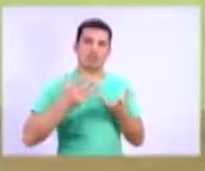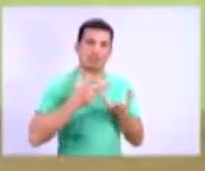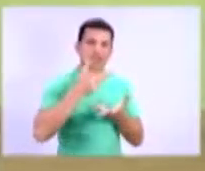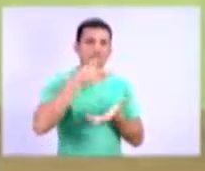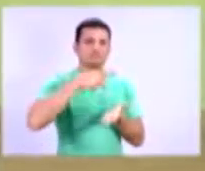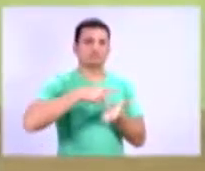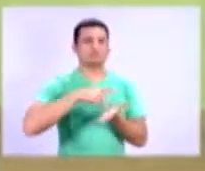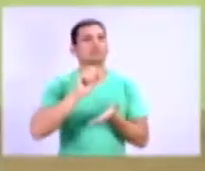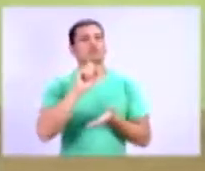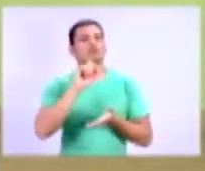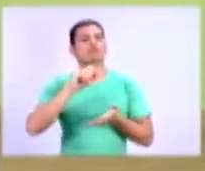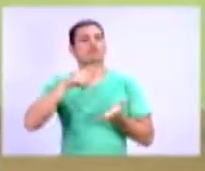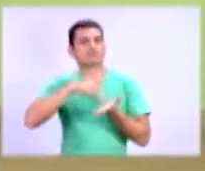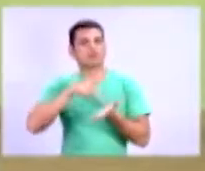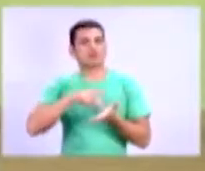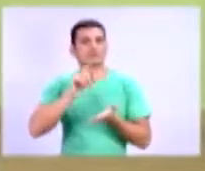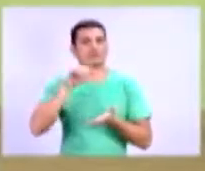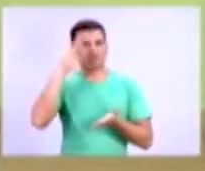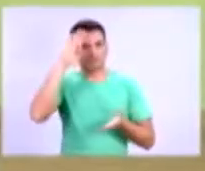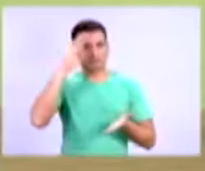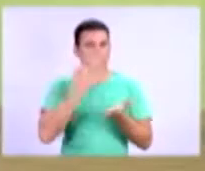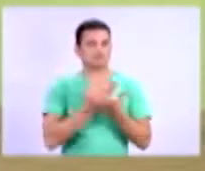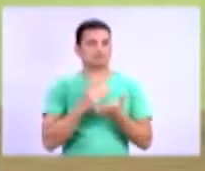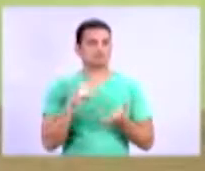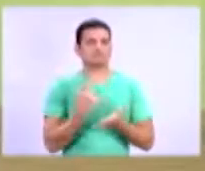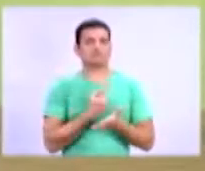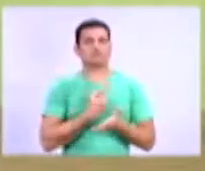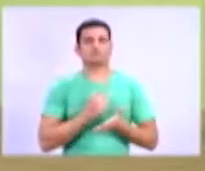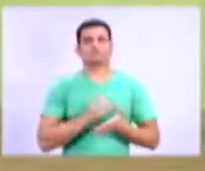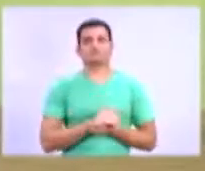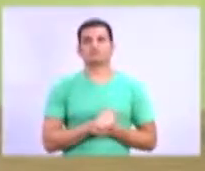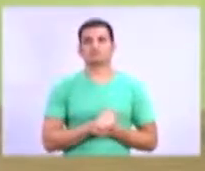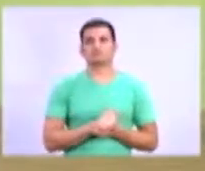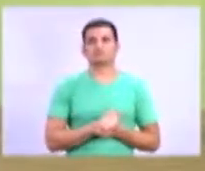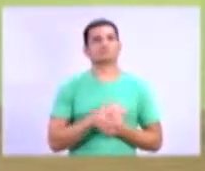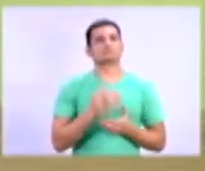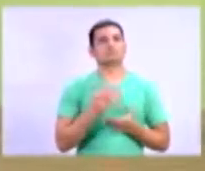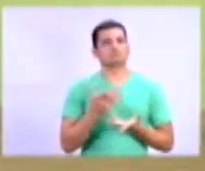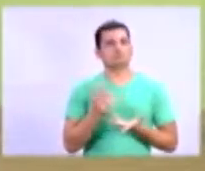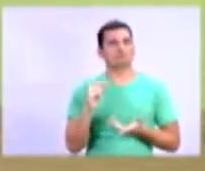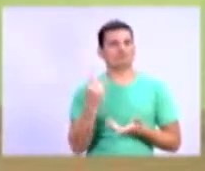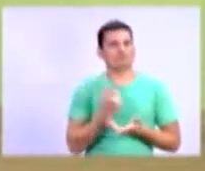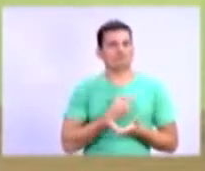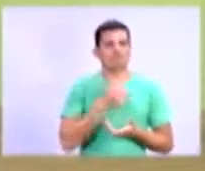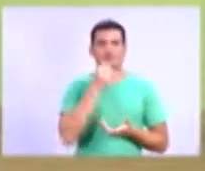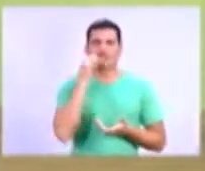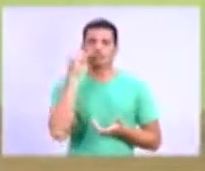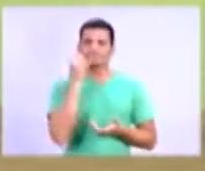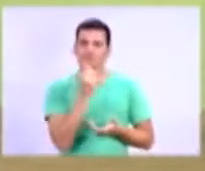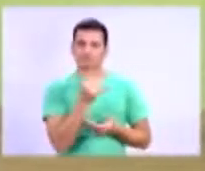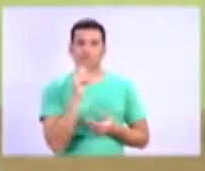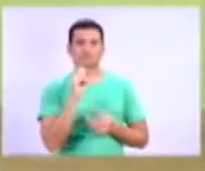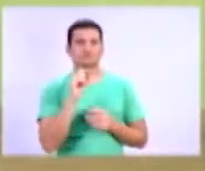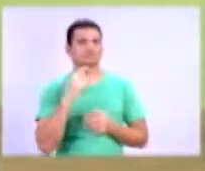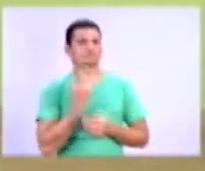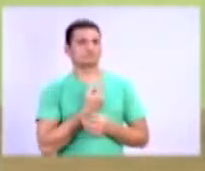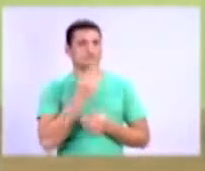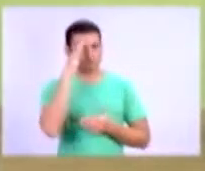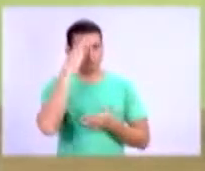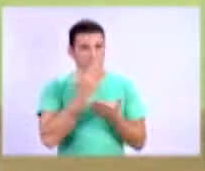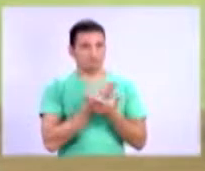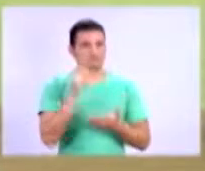nós acreditamos. Então, a partir do momento que dizemos que o que nós acreditamos é